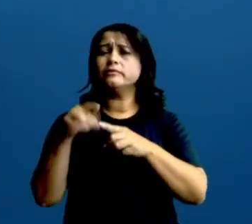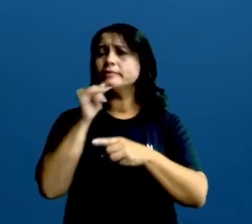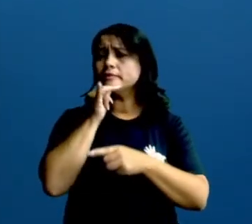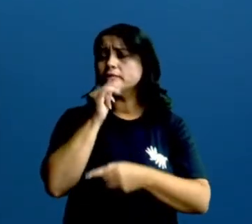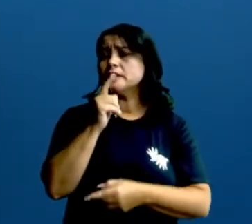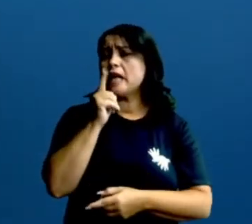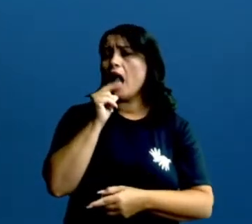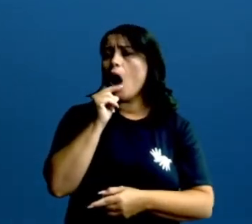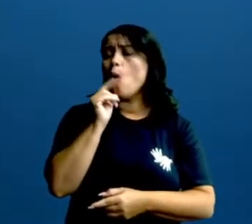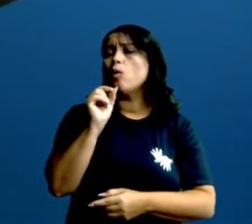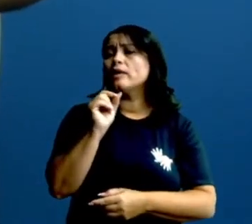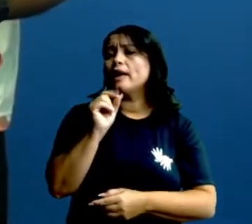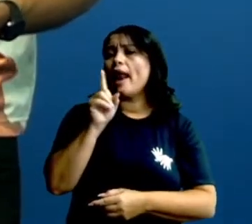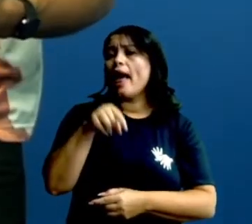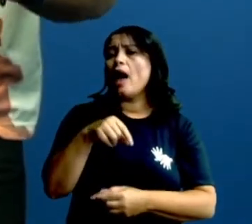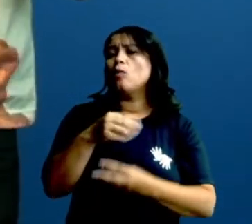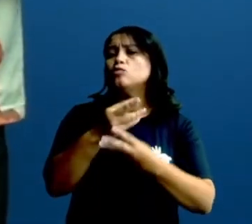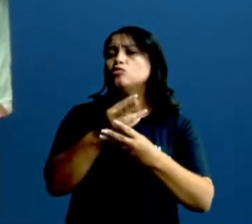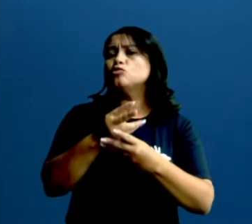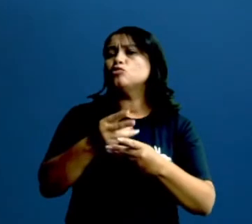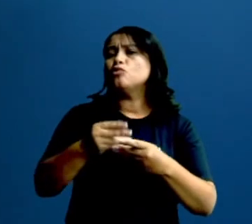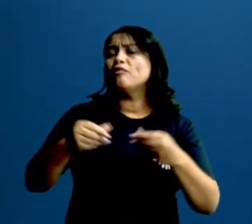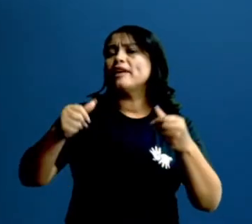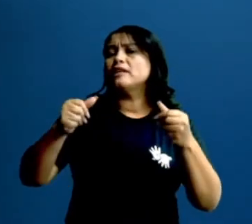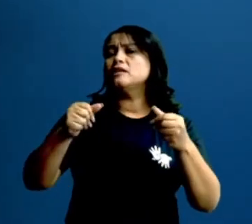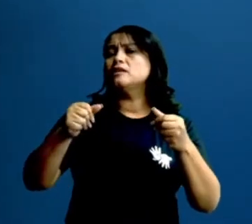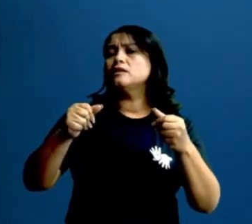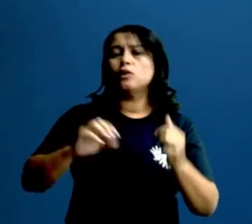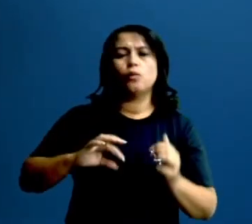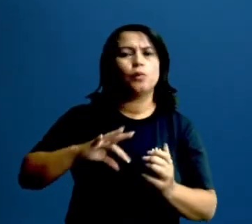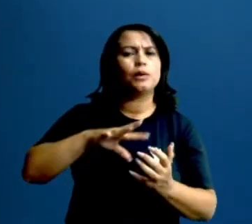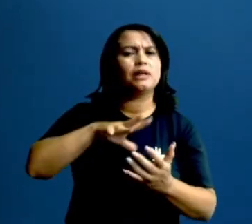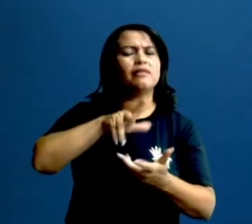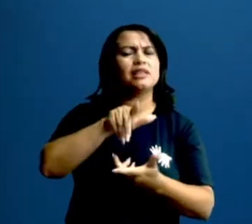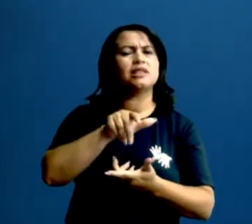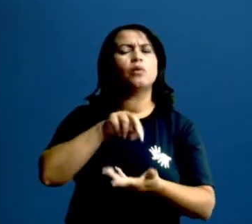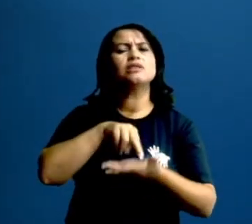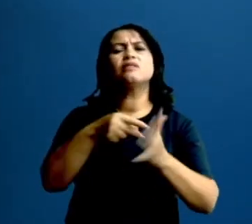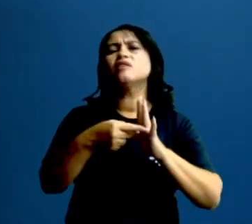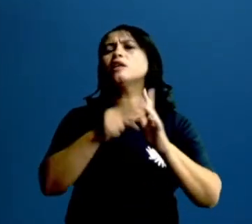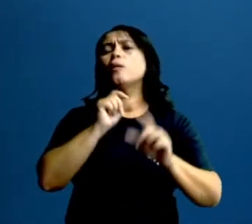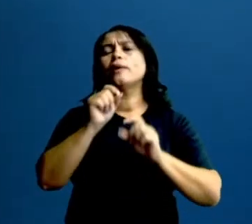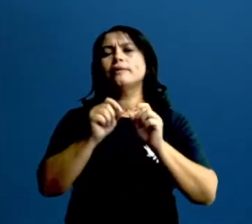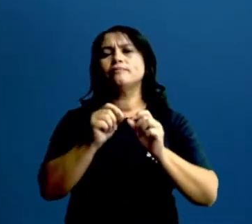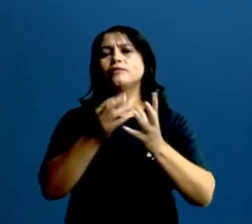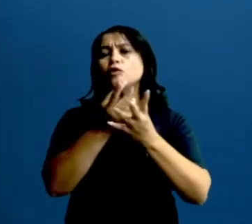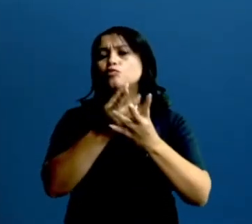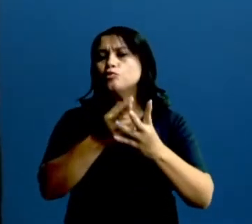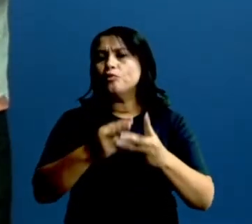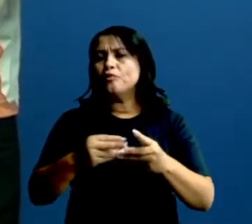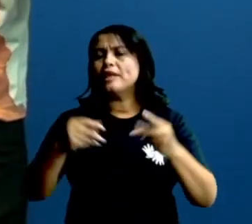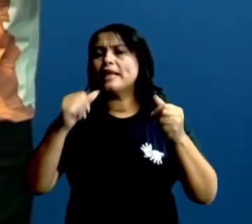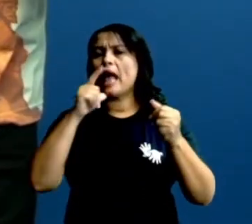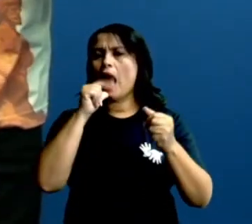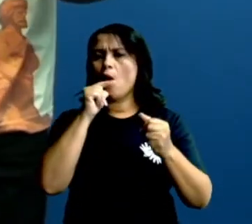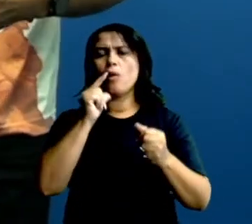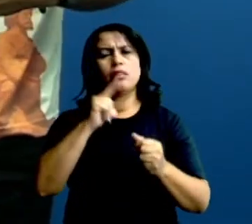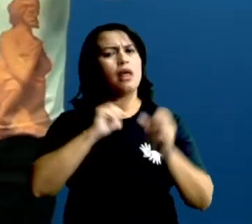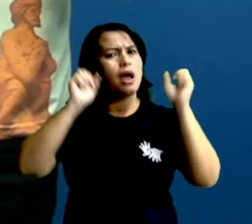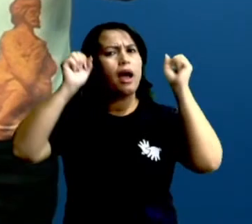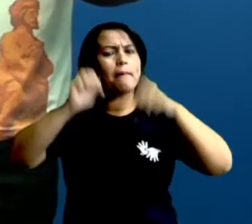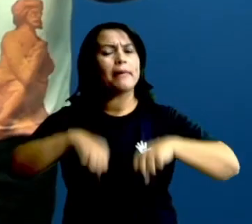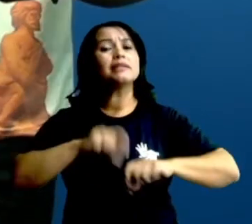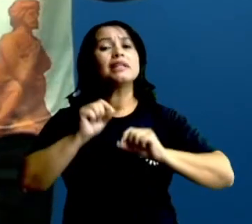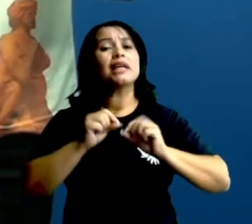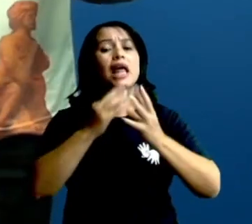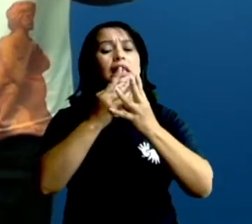ser um solvente universal. E o que isso quer dizer, professor? A água ser solvente universal. Significa dizer que a água ela tem a capacidade